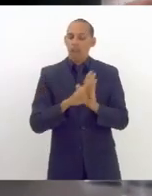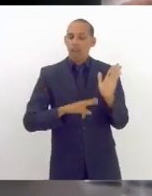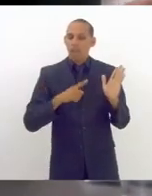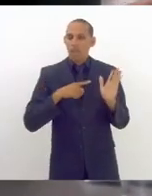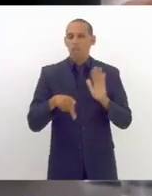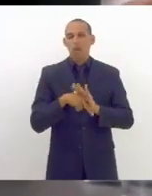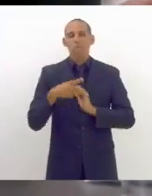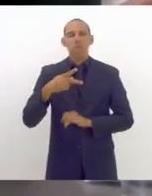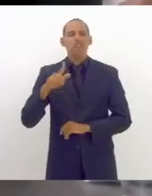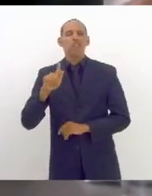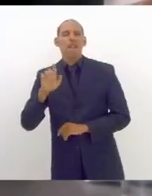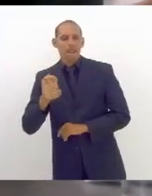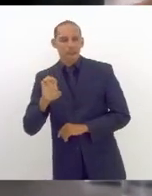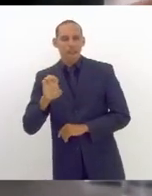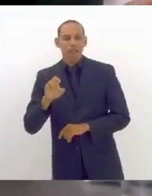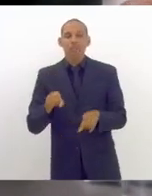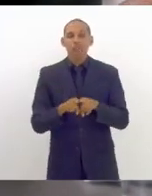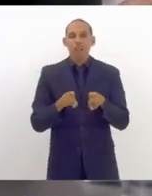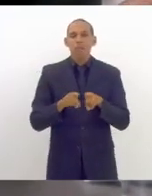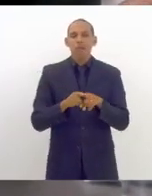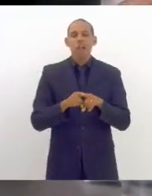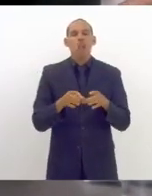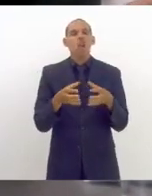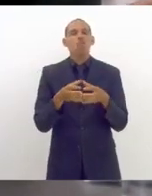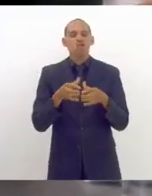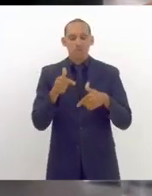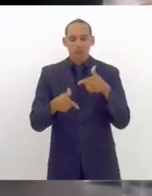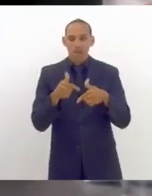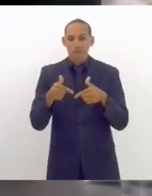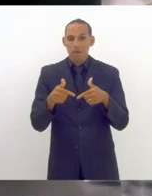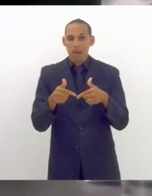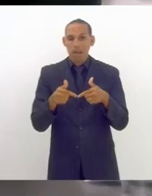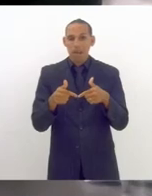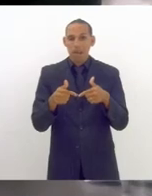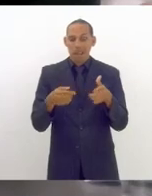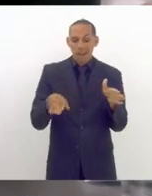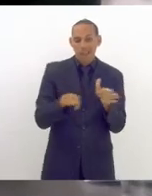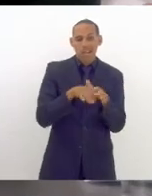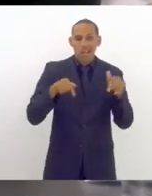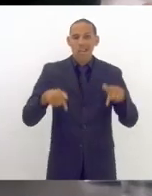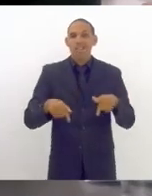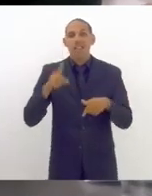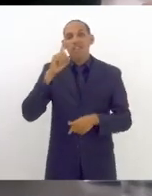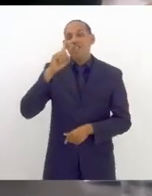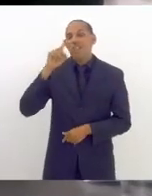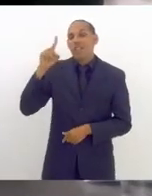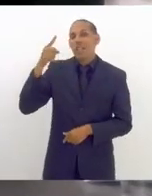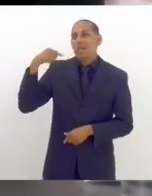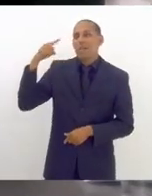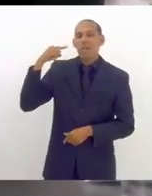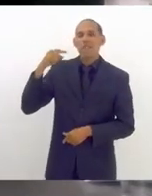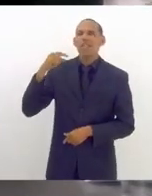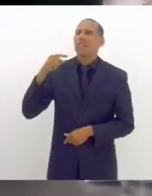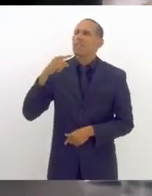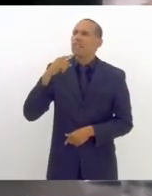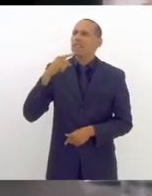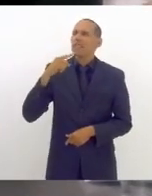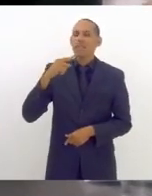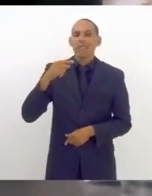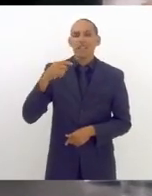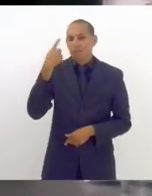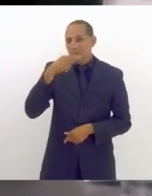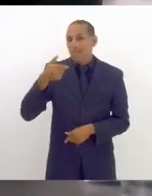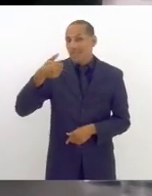da pge grupo de trabalho e essa matéria só chegou aqui no último dia mais de 17 horas